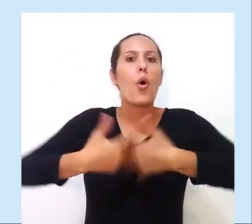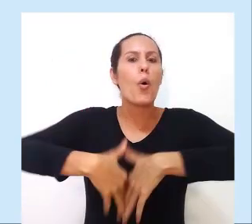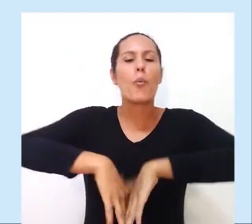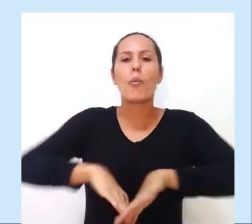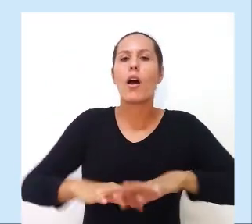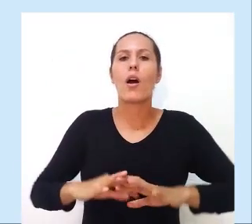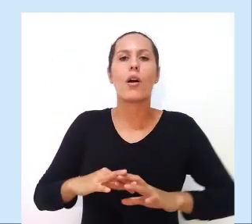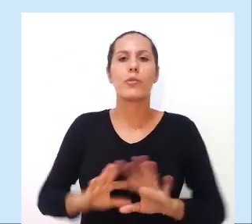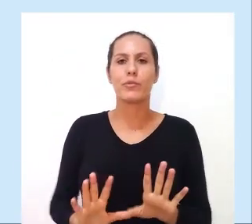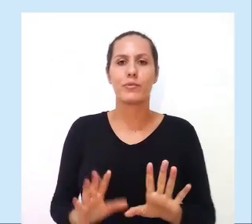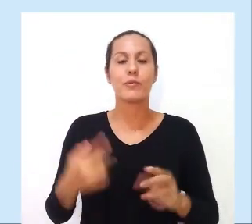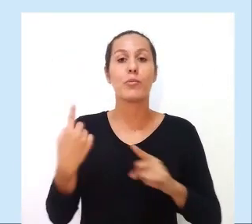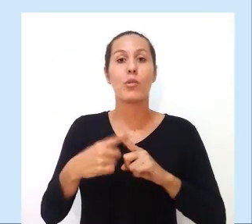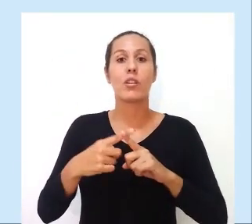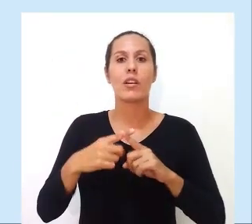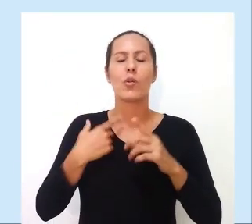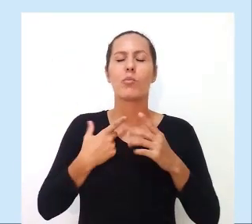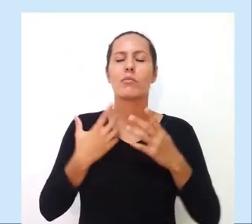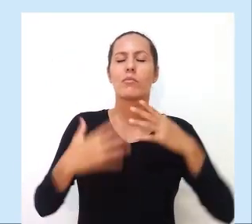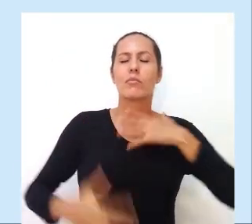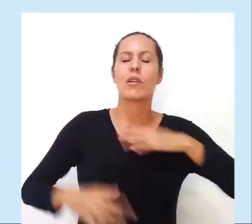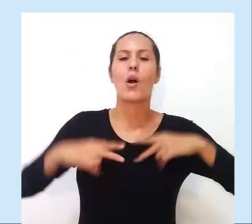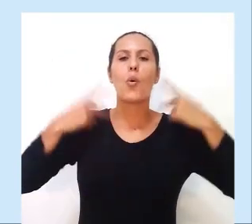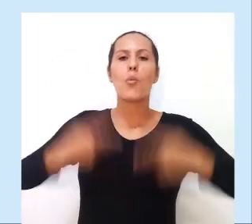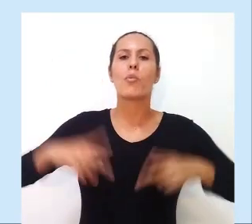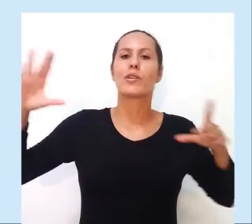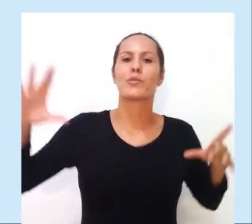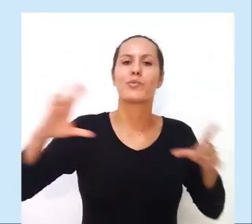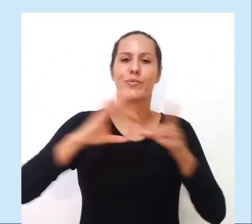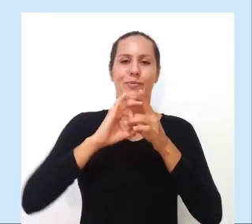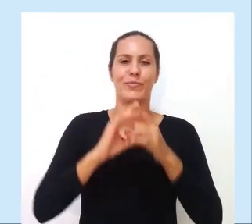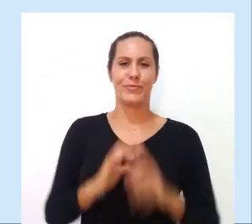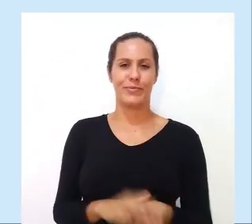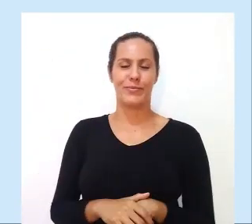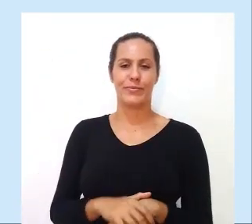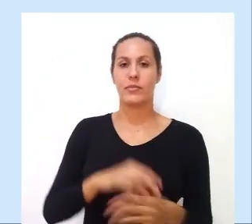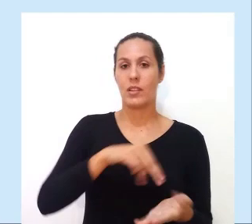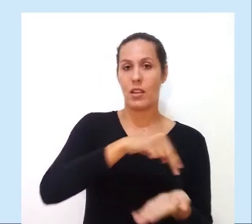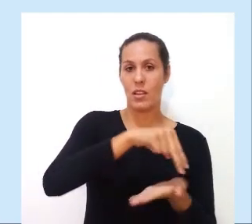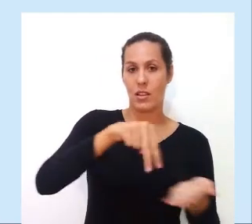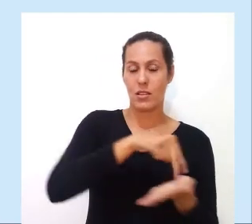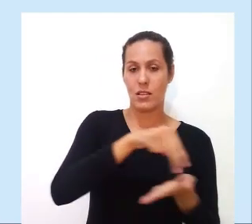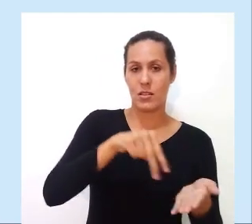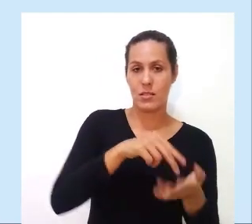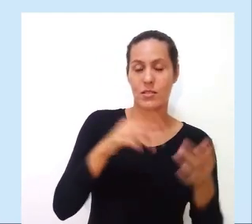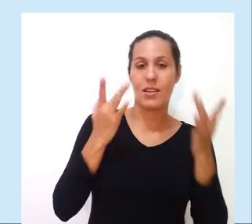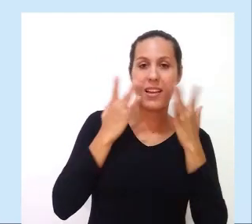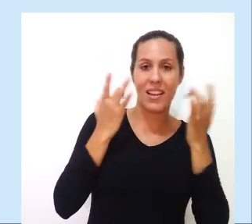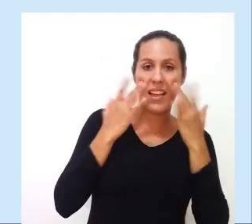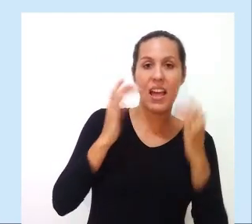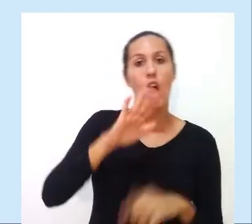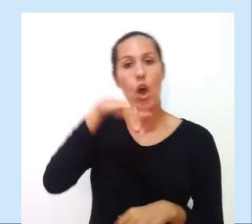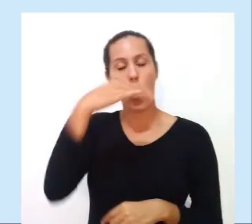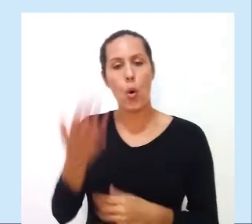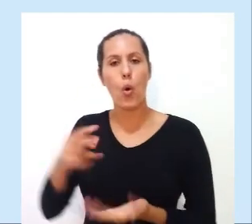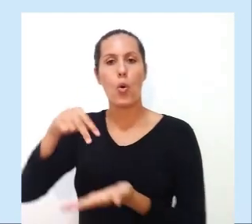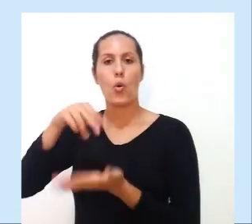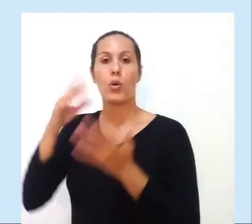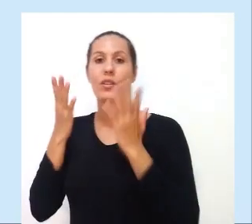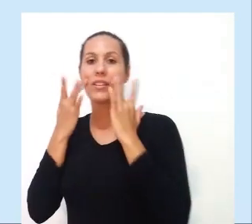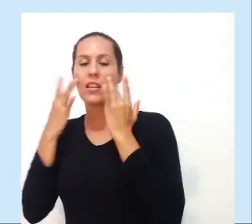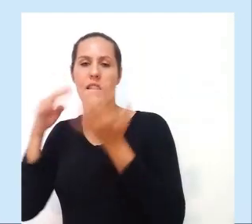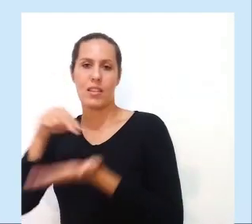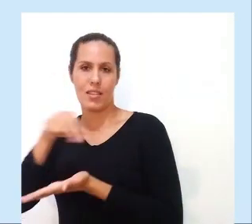está intrinsecamente ligada à natureza humana. Dança teatral ou dança-teatro. Nós vamos abordar